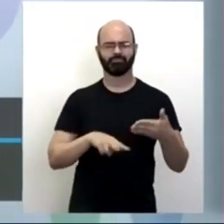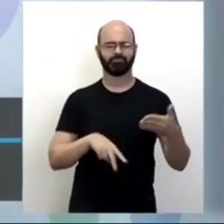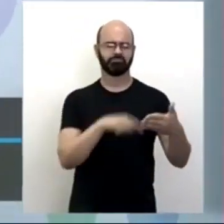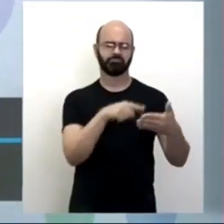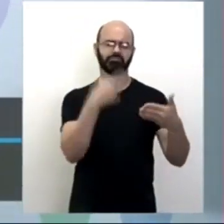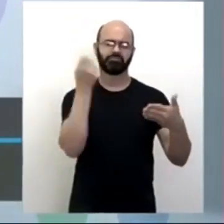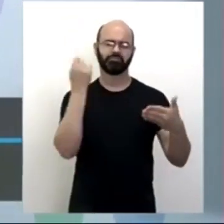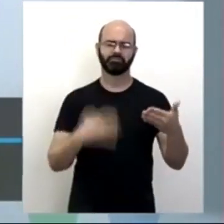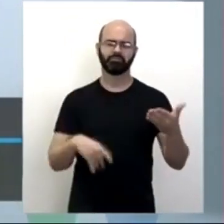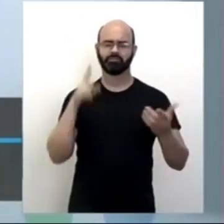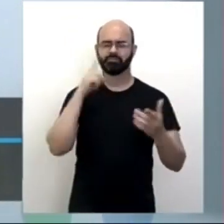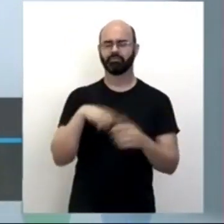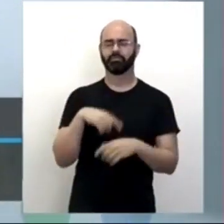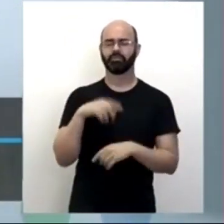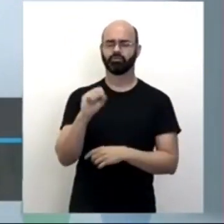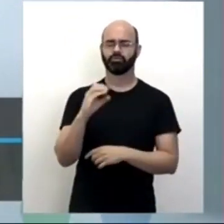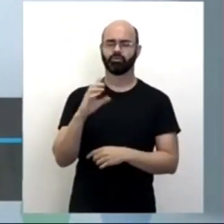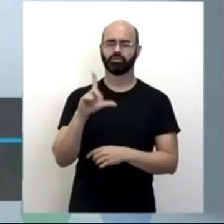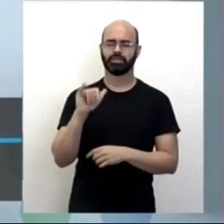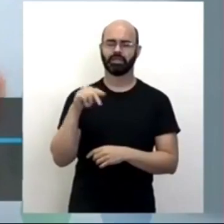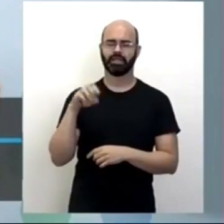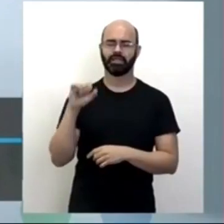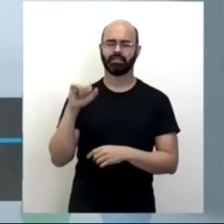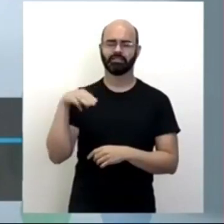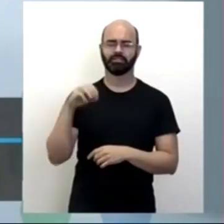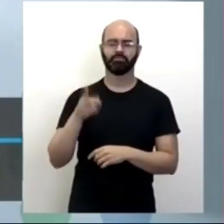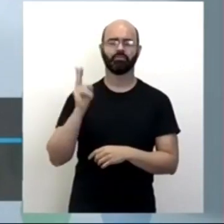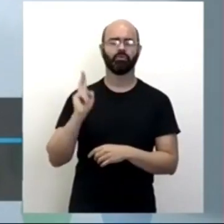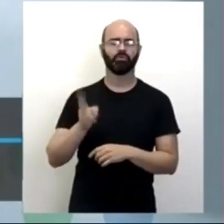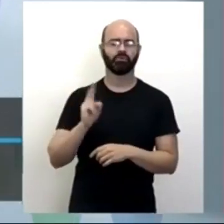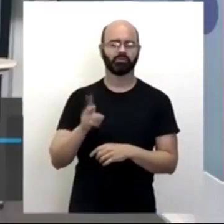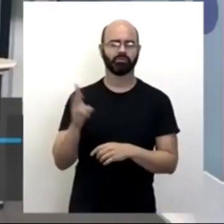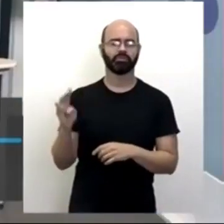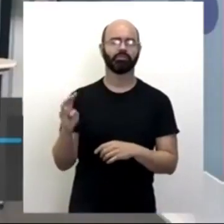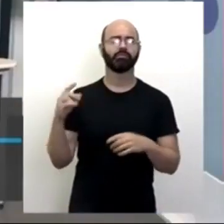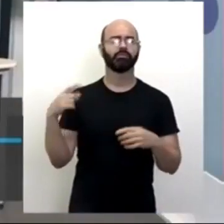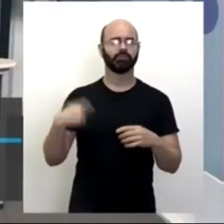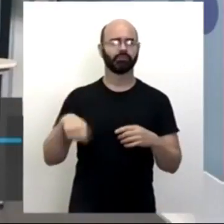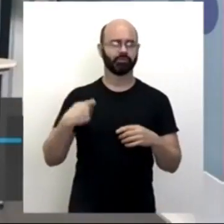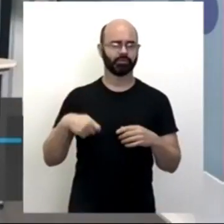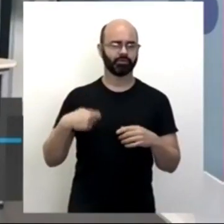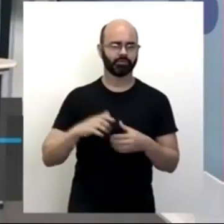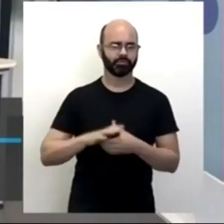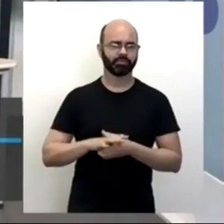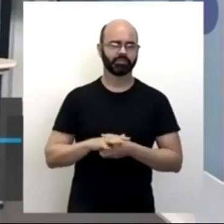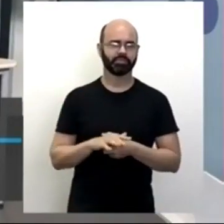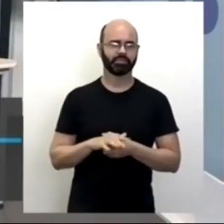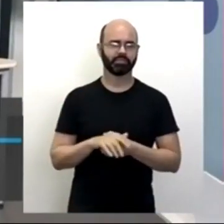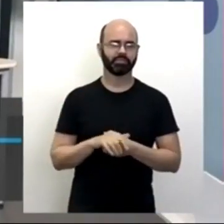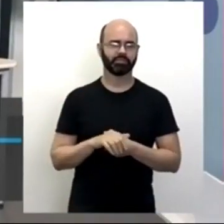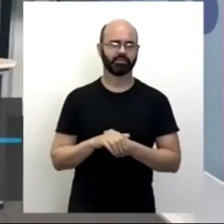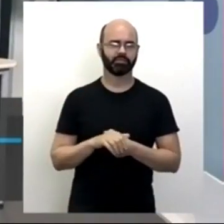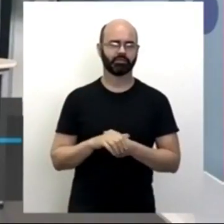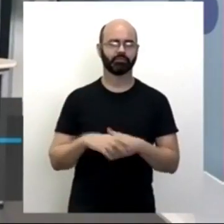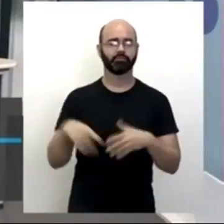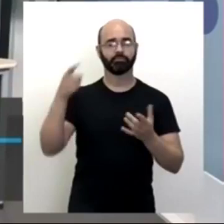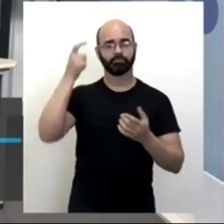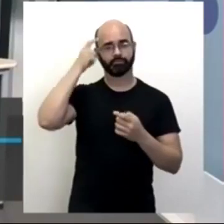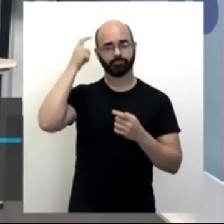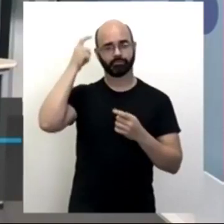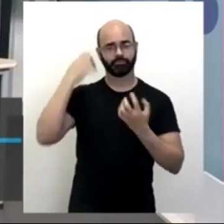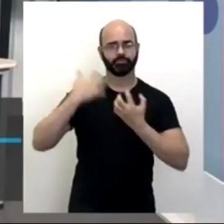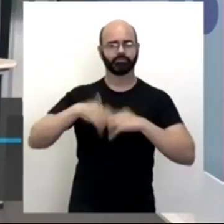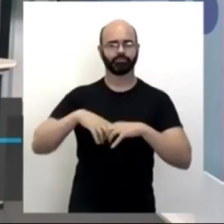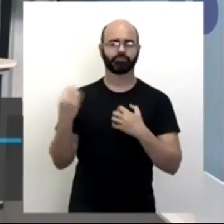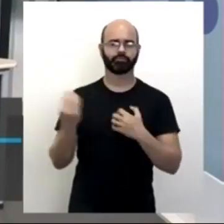ser relacionado à solidariedade. Você concorda com isso, professora? Olha, nós precisamos aí pensar juntos